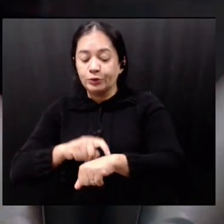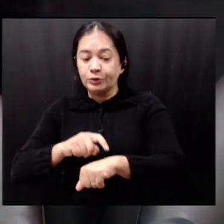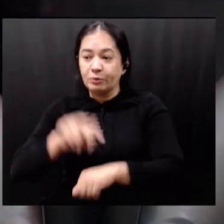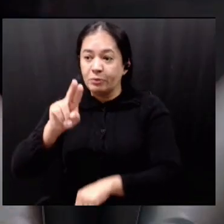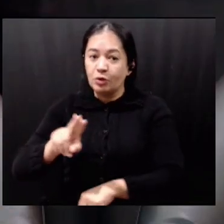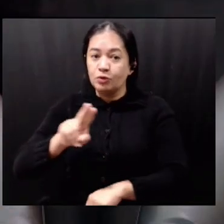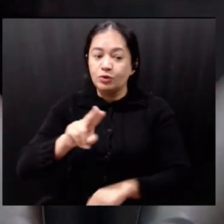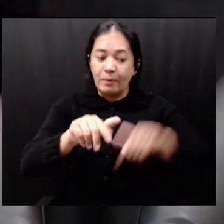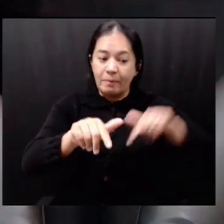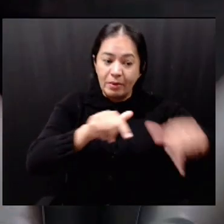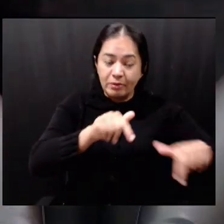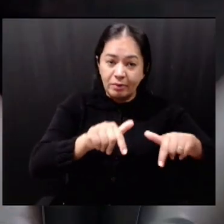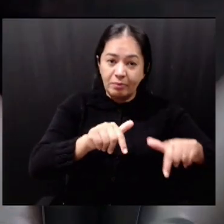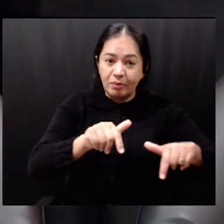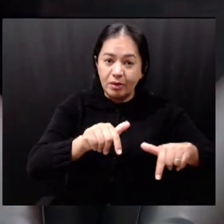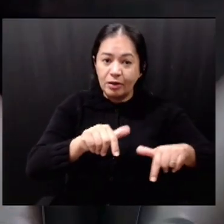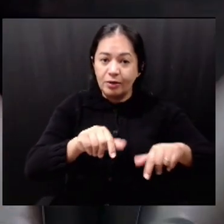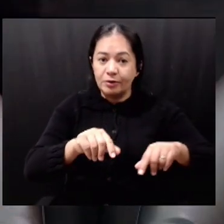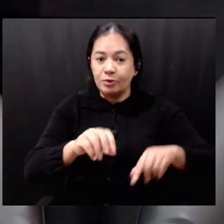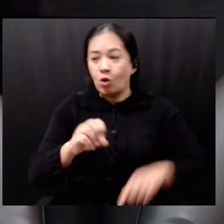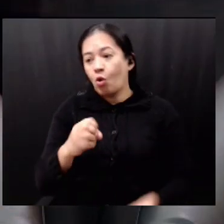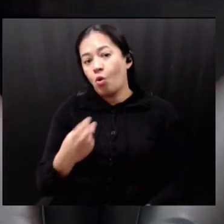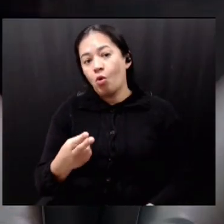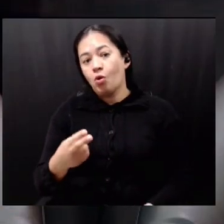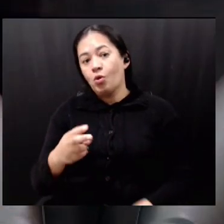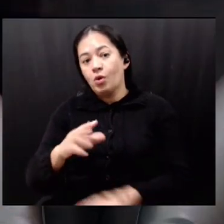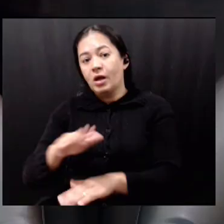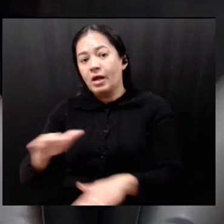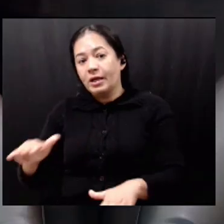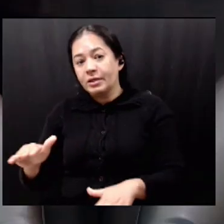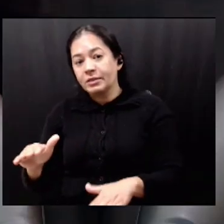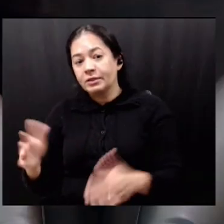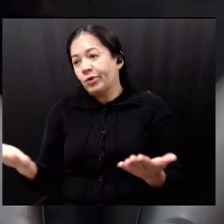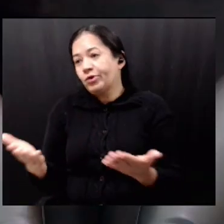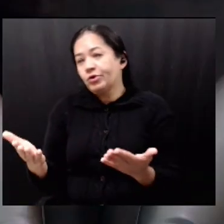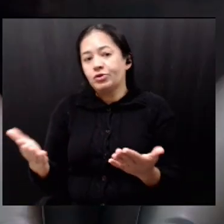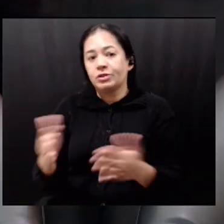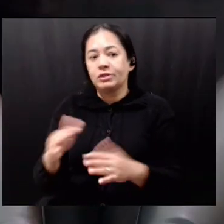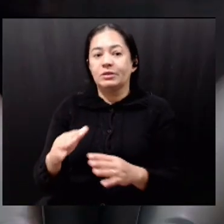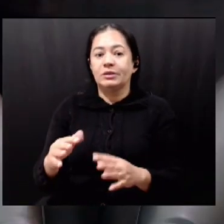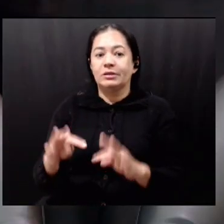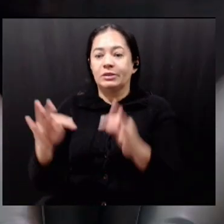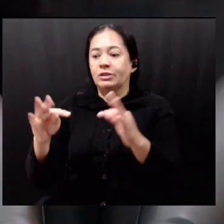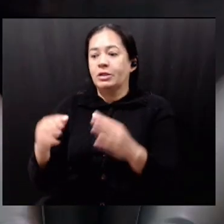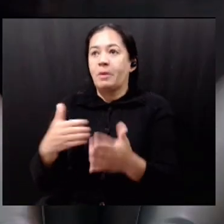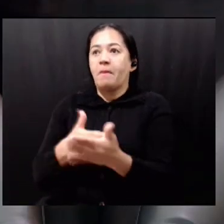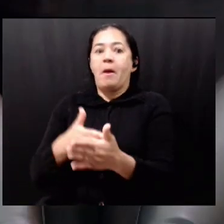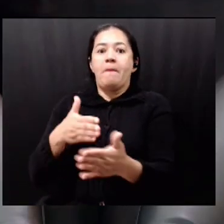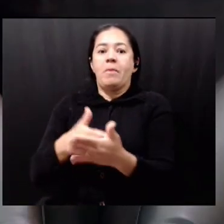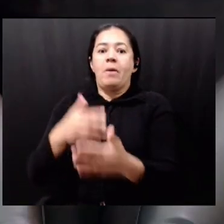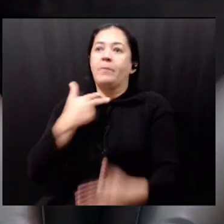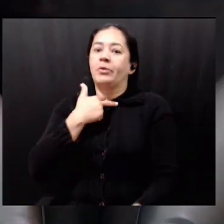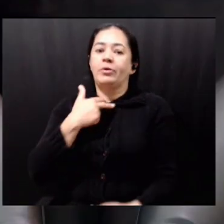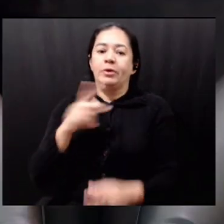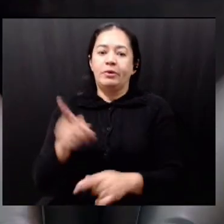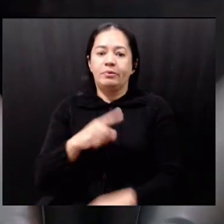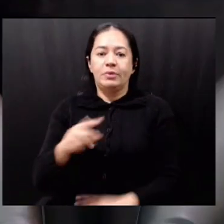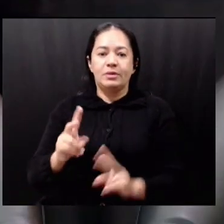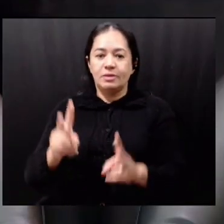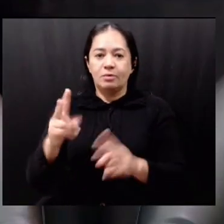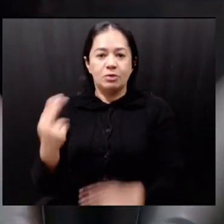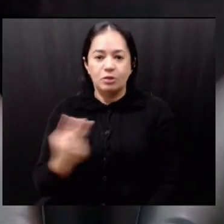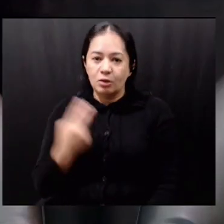porque é necessário, a criança ela tá nascendo num mundo hoje muito tecnológico, então eu também não posso privar essa criança da tecnologia, mas é encontrar esse